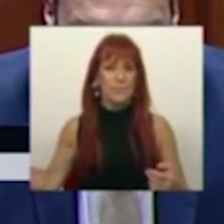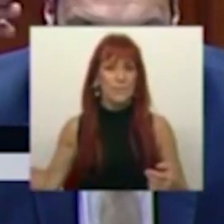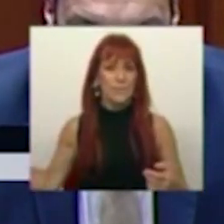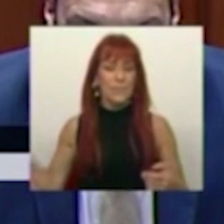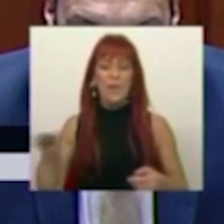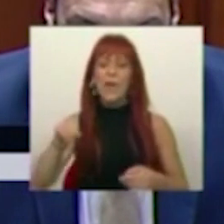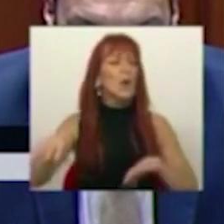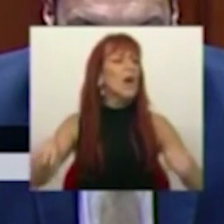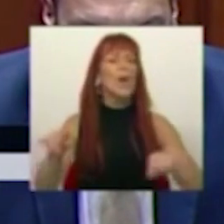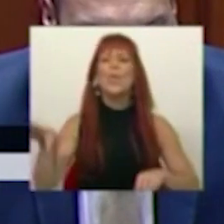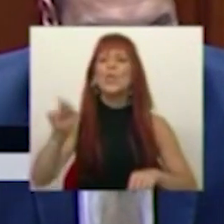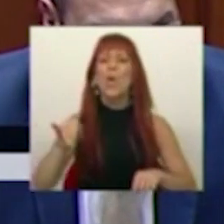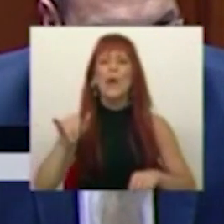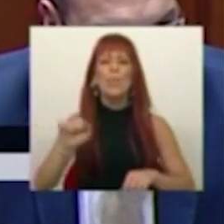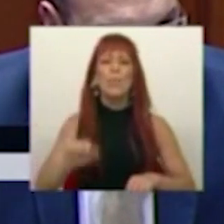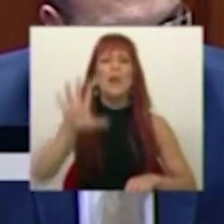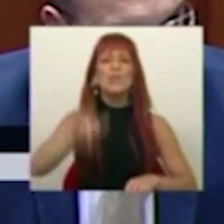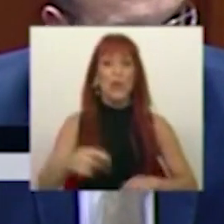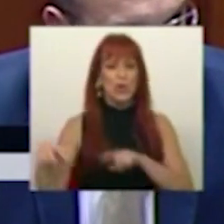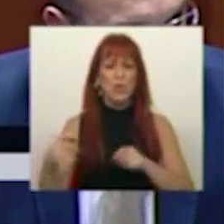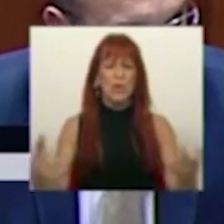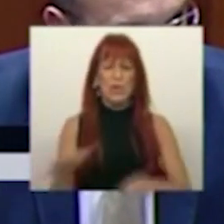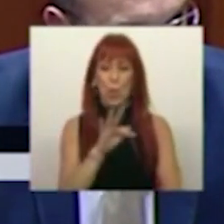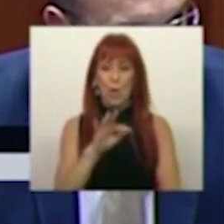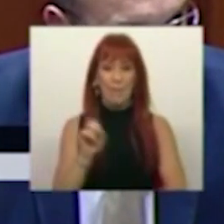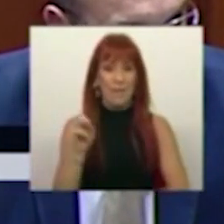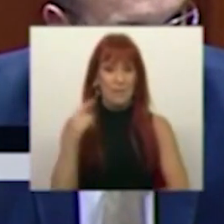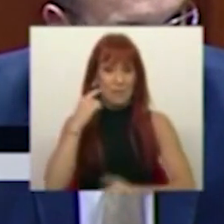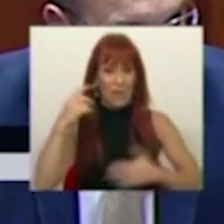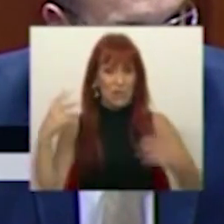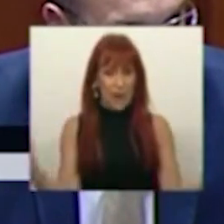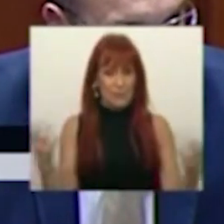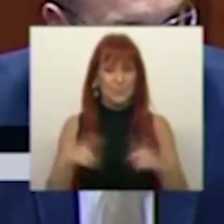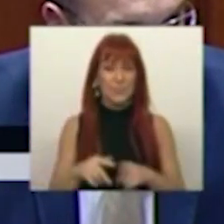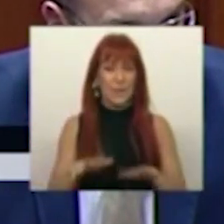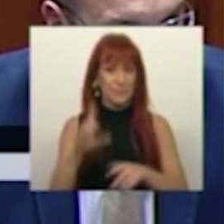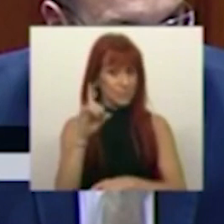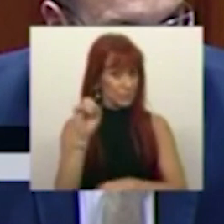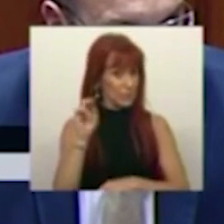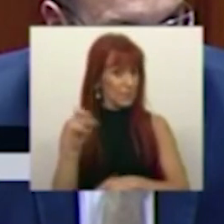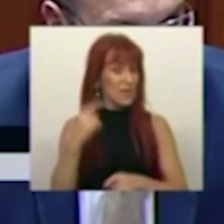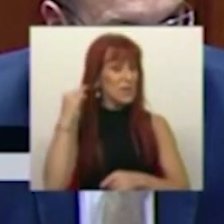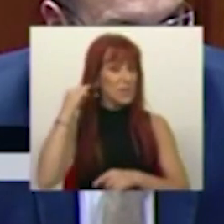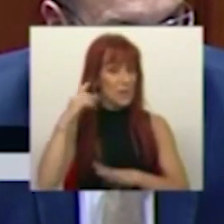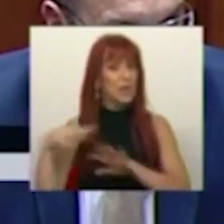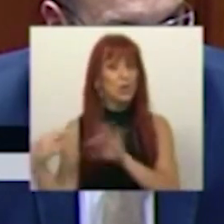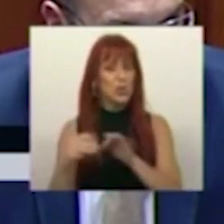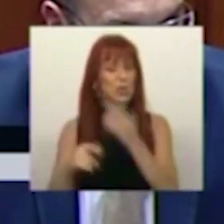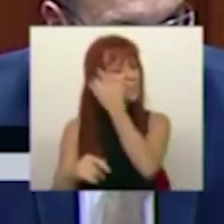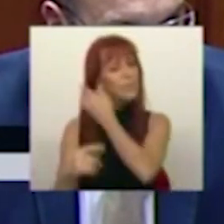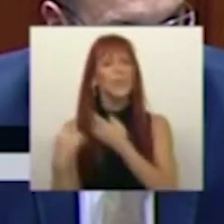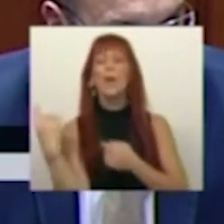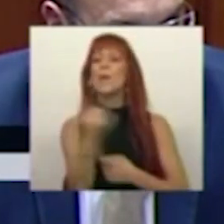a localização do novo aeroporto de Lisboa. Há 40 anos, há 60 anos que discute. Para